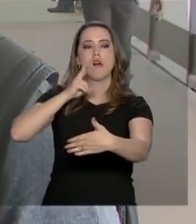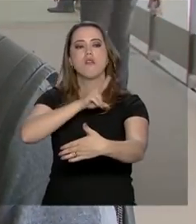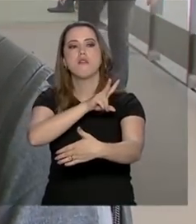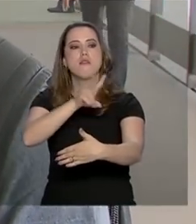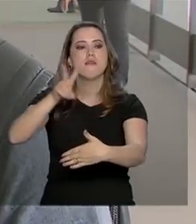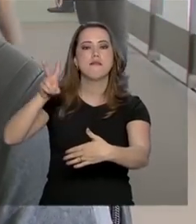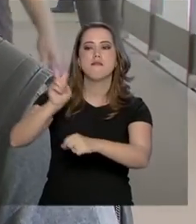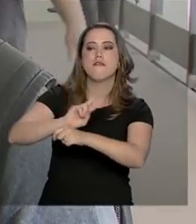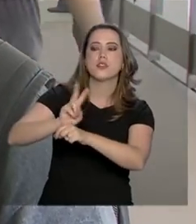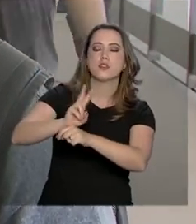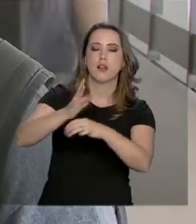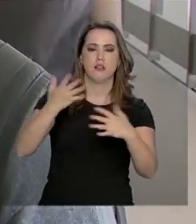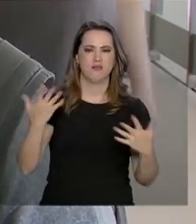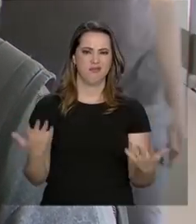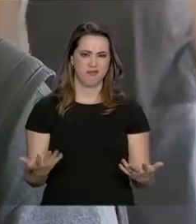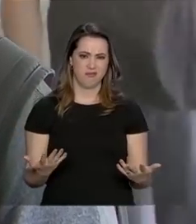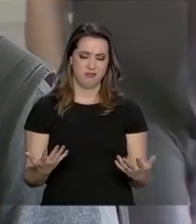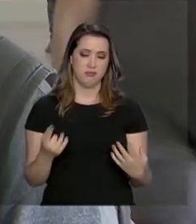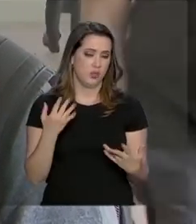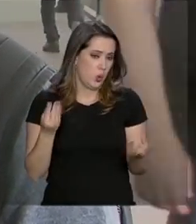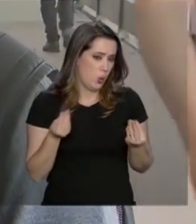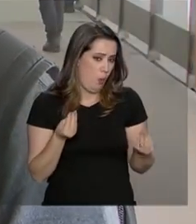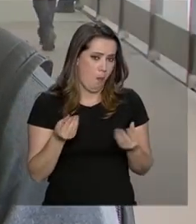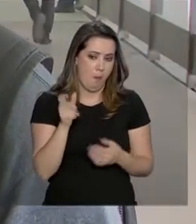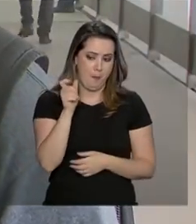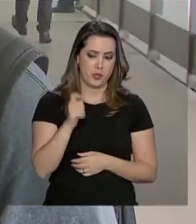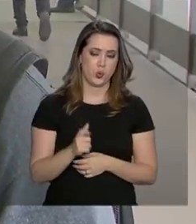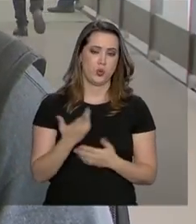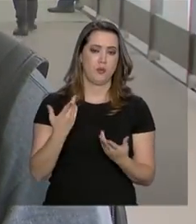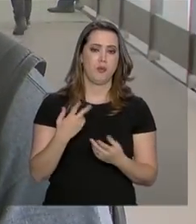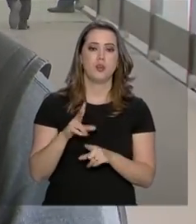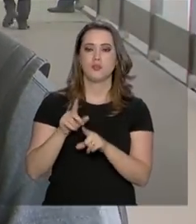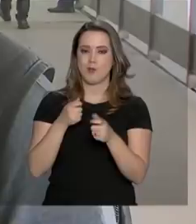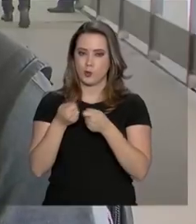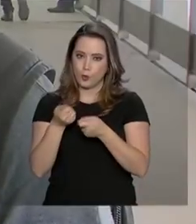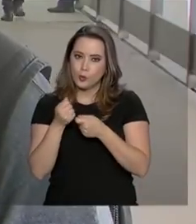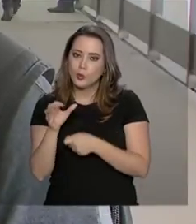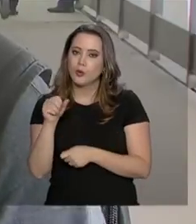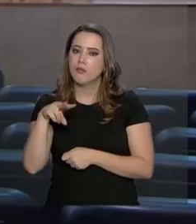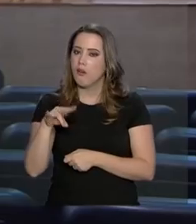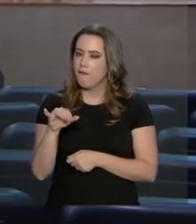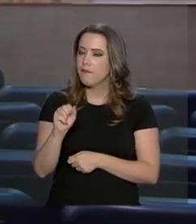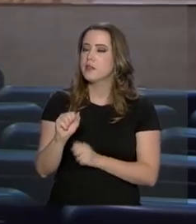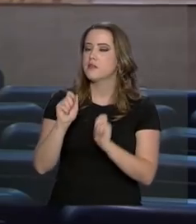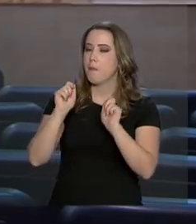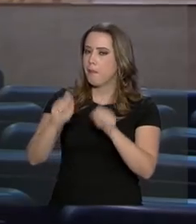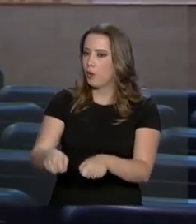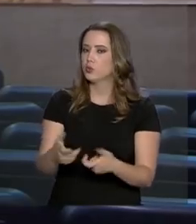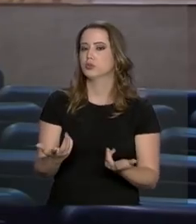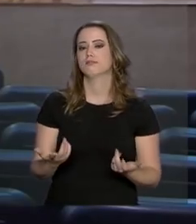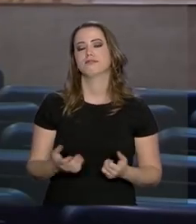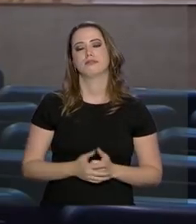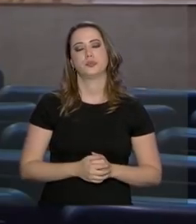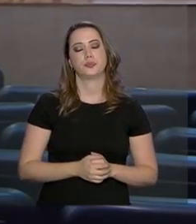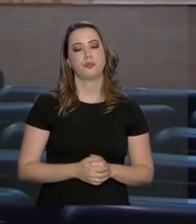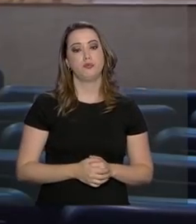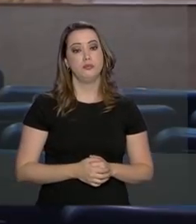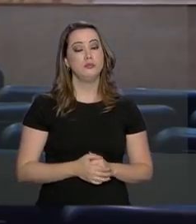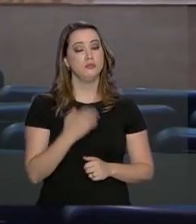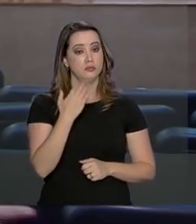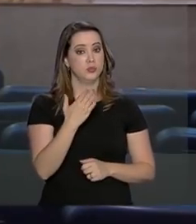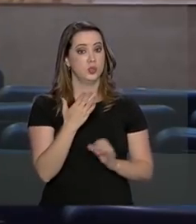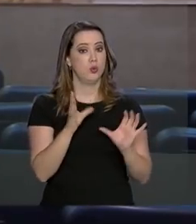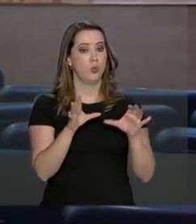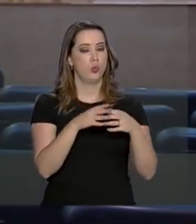dentro do recinto comercial em si. E, logicamente, um órgão de controle, ele tem como fazê-lo. A Agência Nacional de Vigilância Sanitária